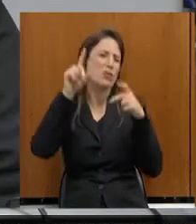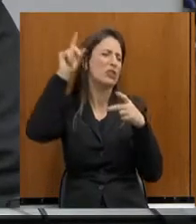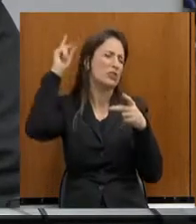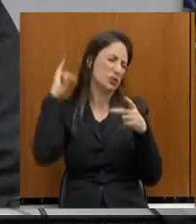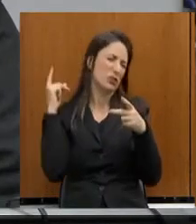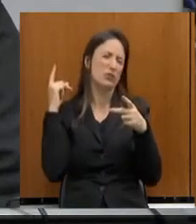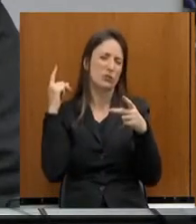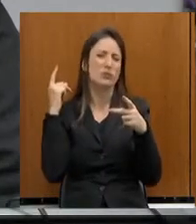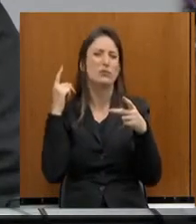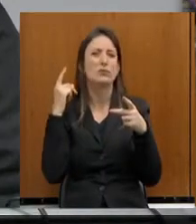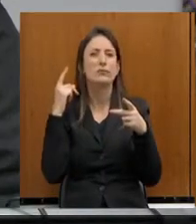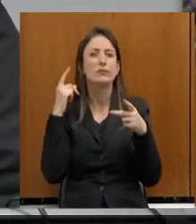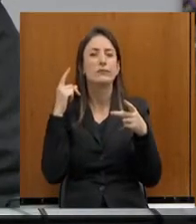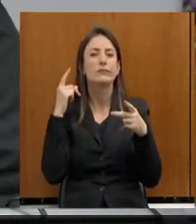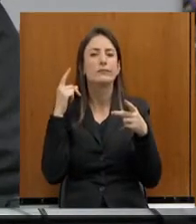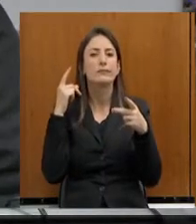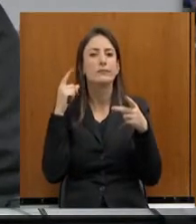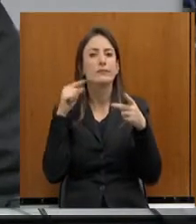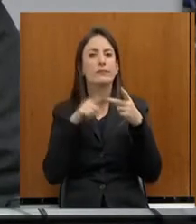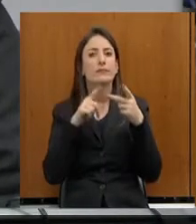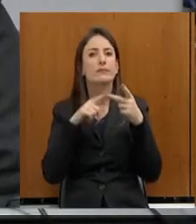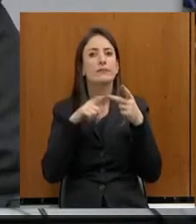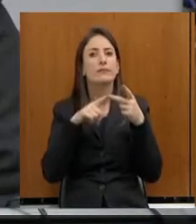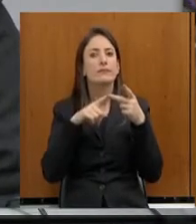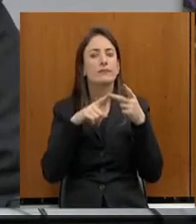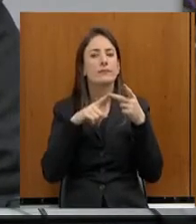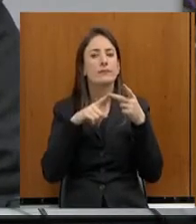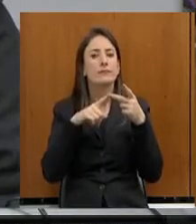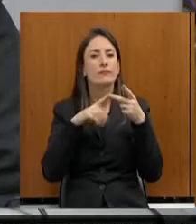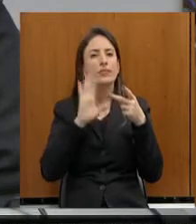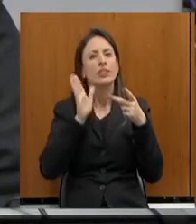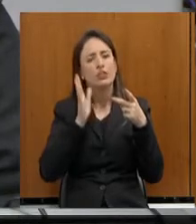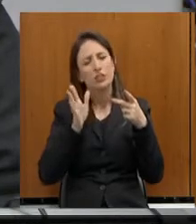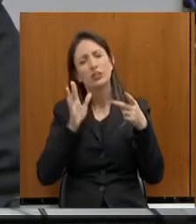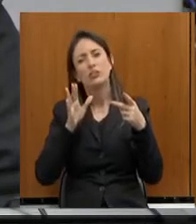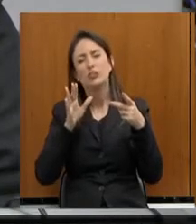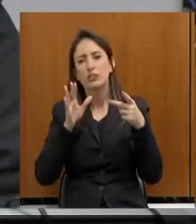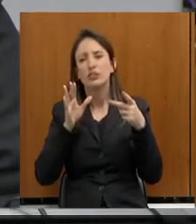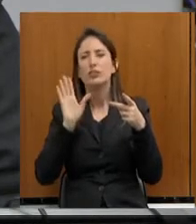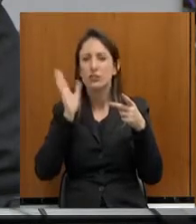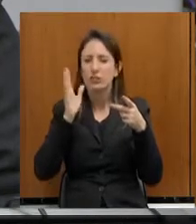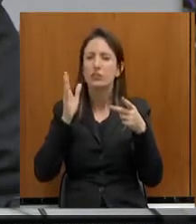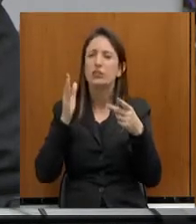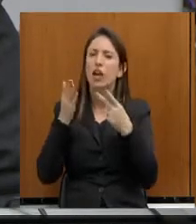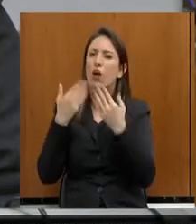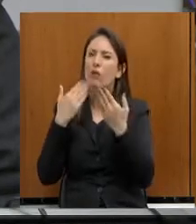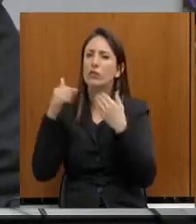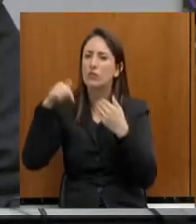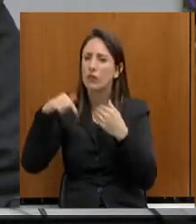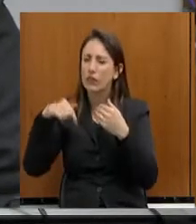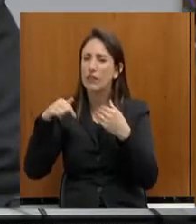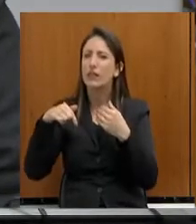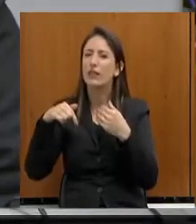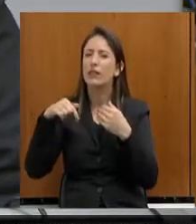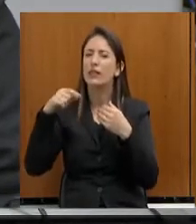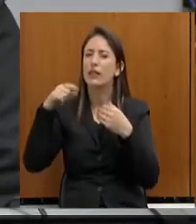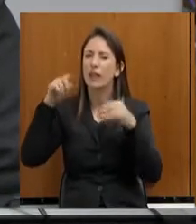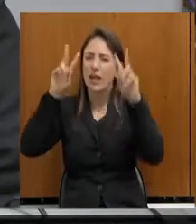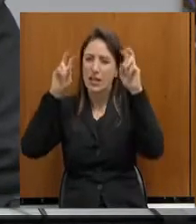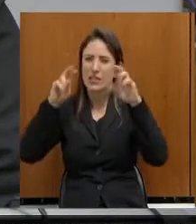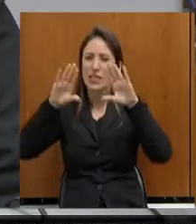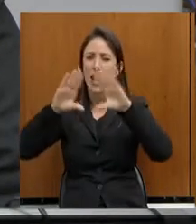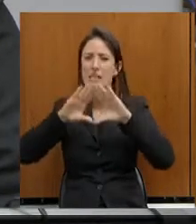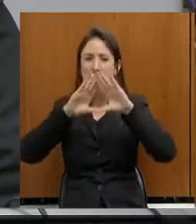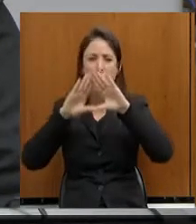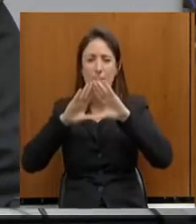que ele foi comentado aqui agora na nesse Assembleia fiscaliza mas nós